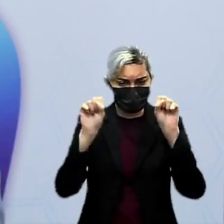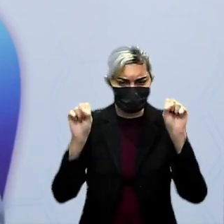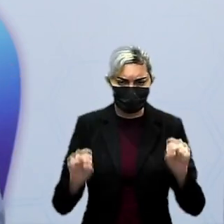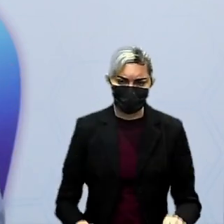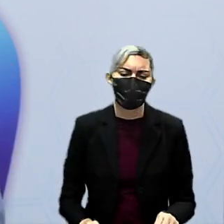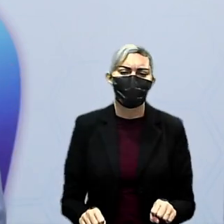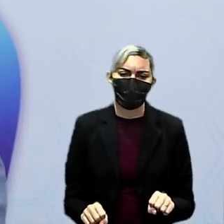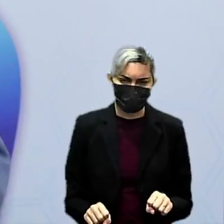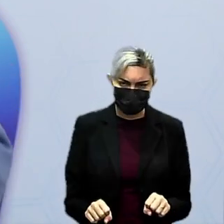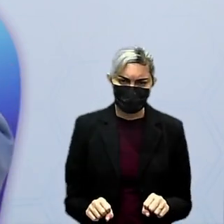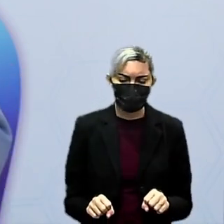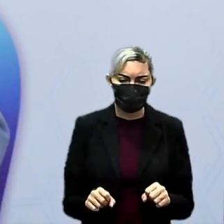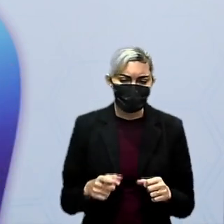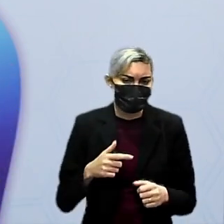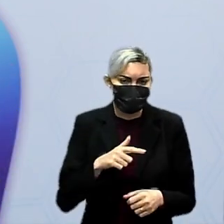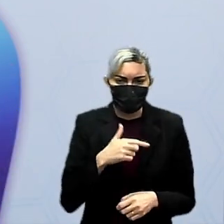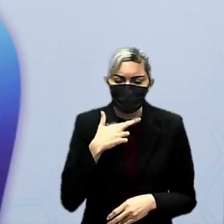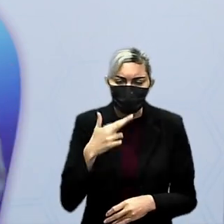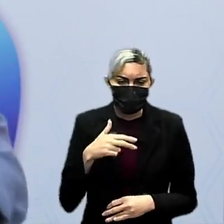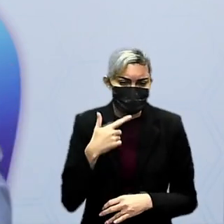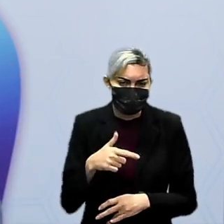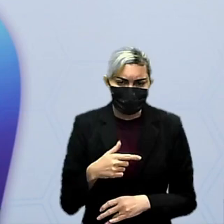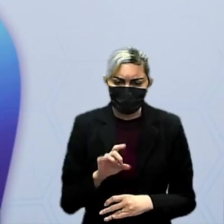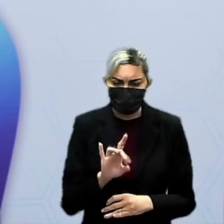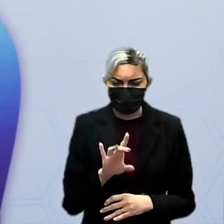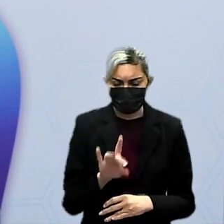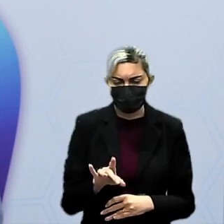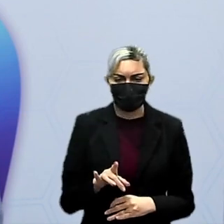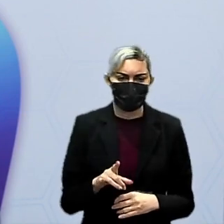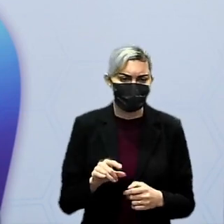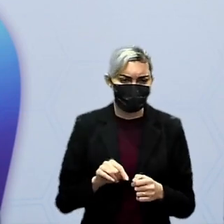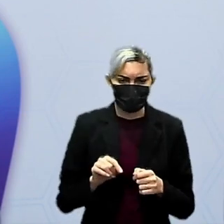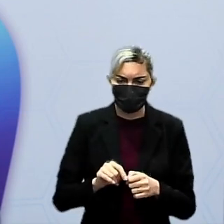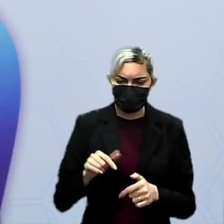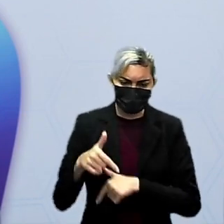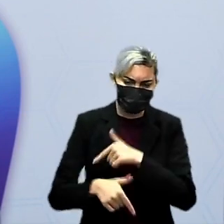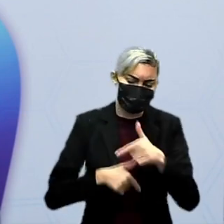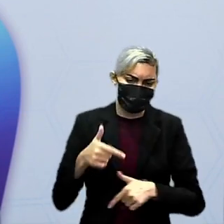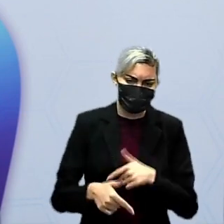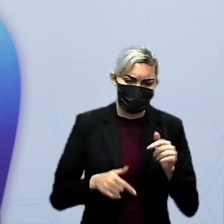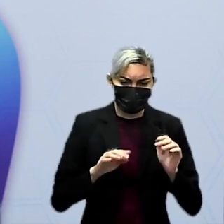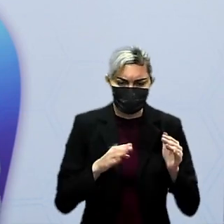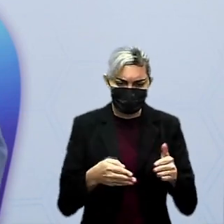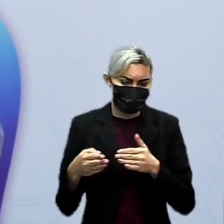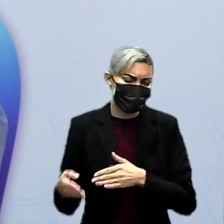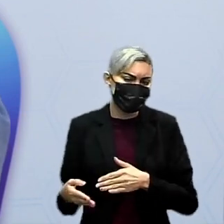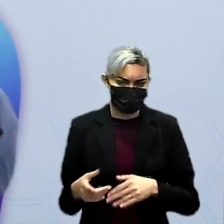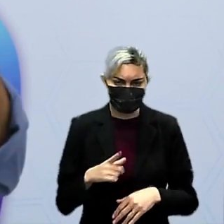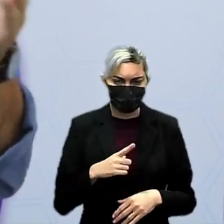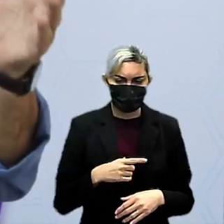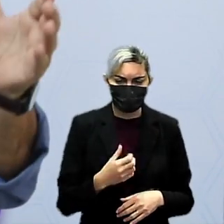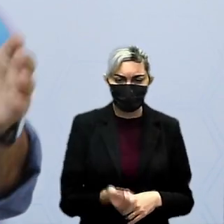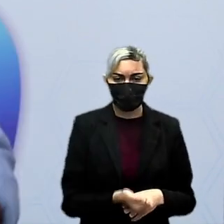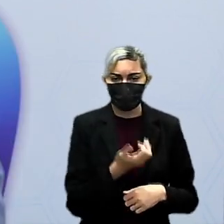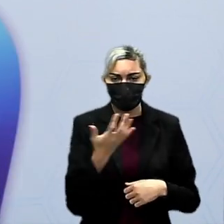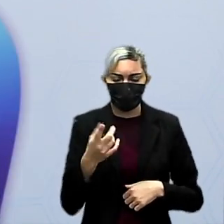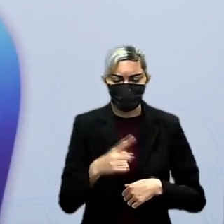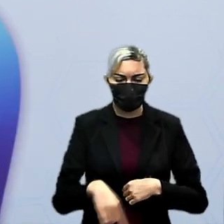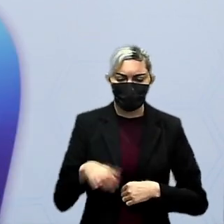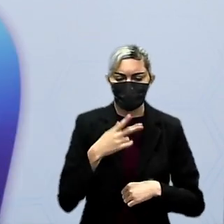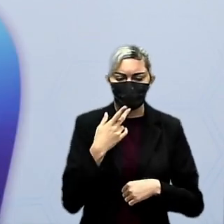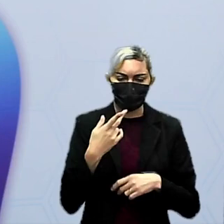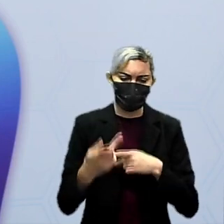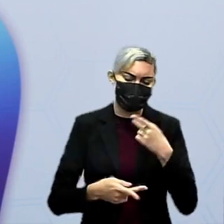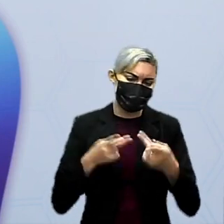da organização. Ele não vai apenas executar uma atividade específica, daí pela qual nós